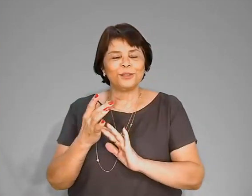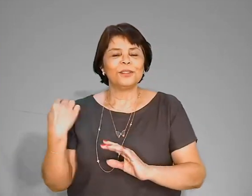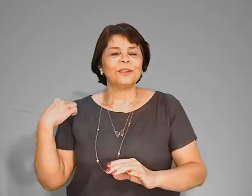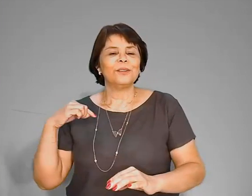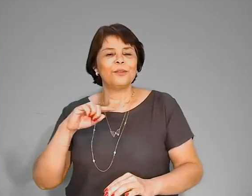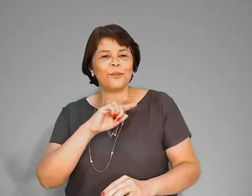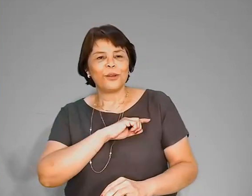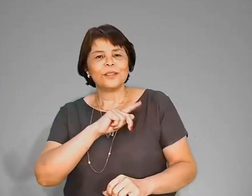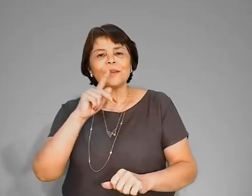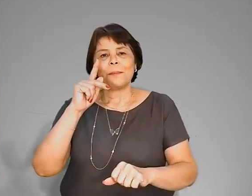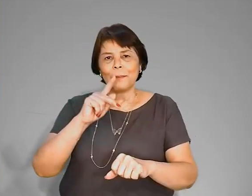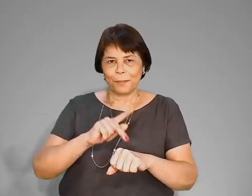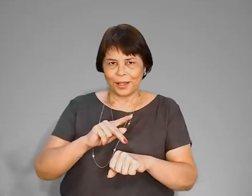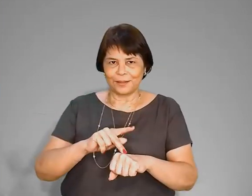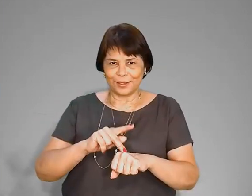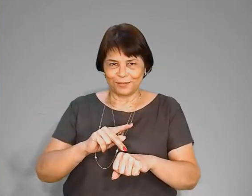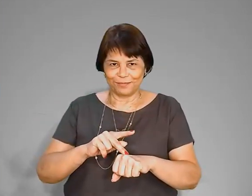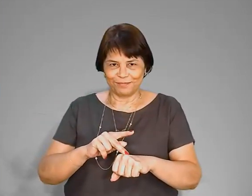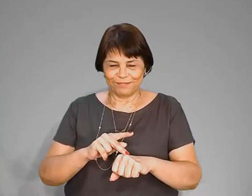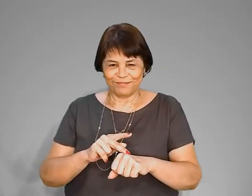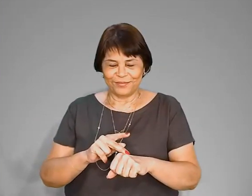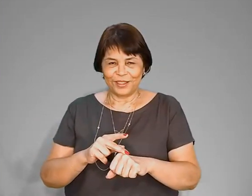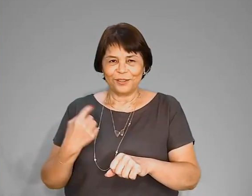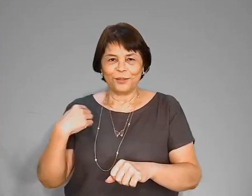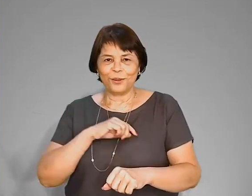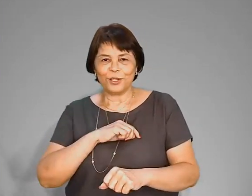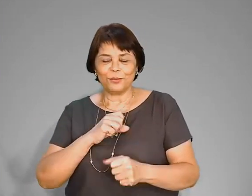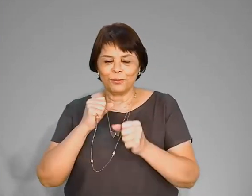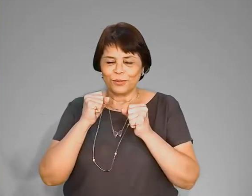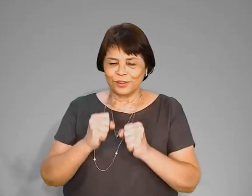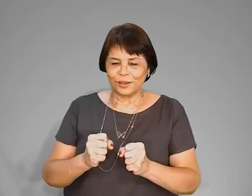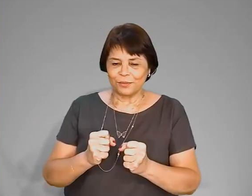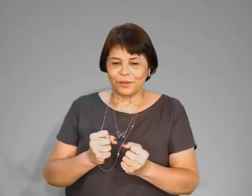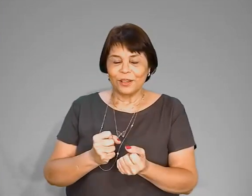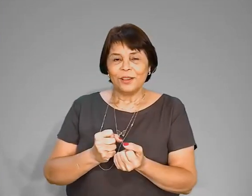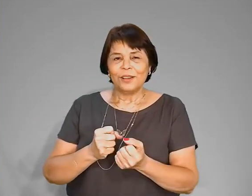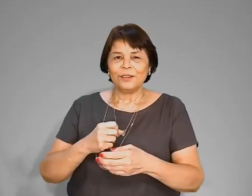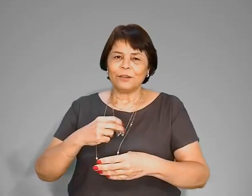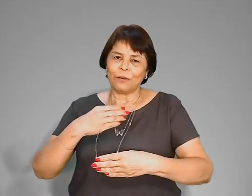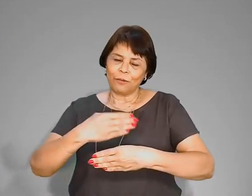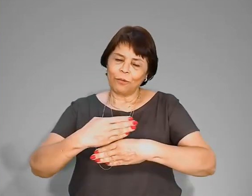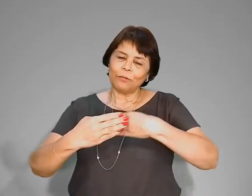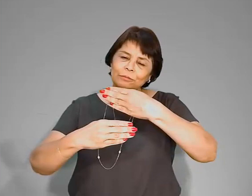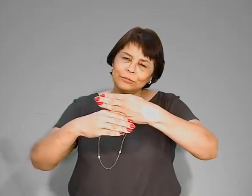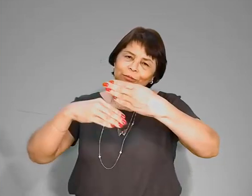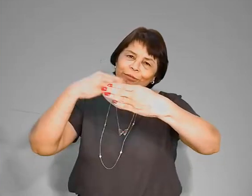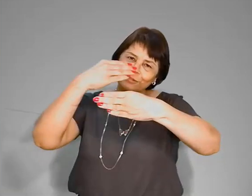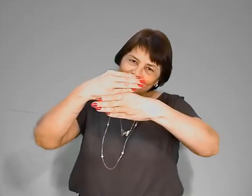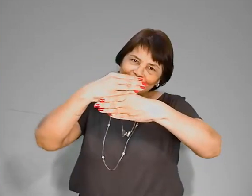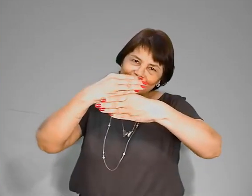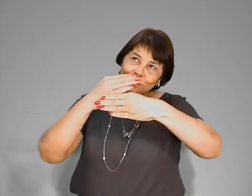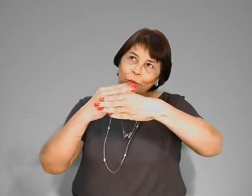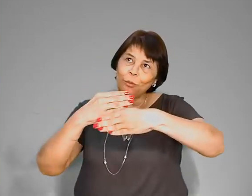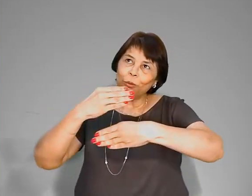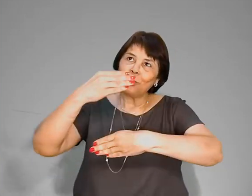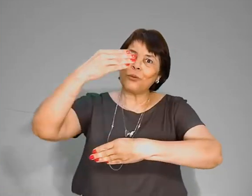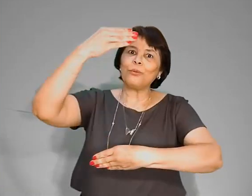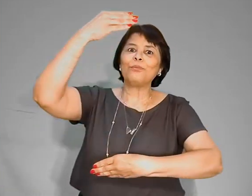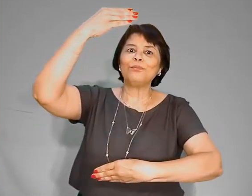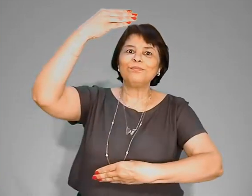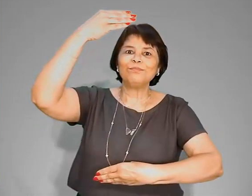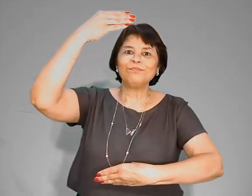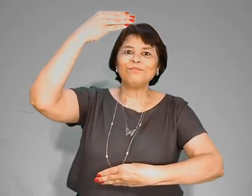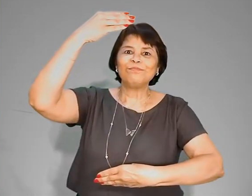e a igreja. Assim é que a igreja vai sendo construída, edifício de